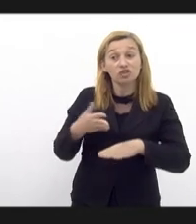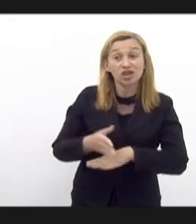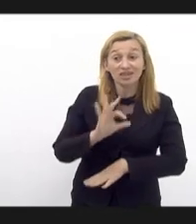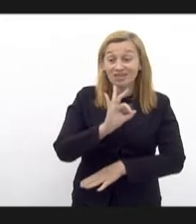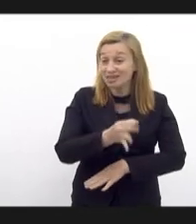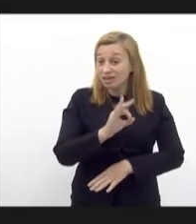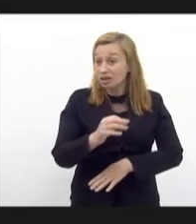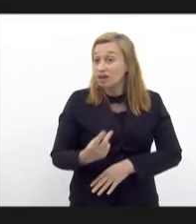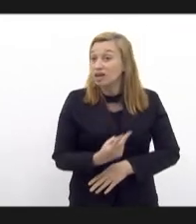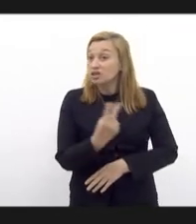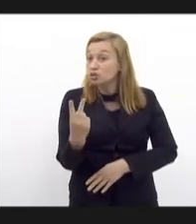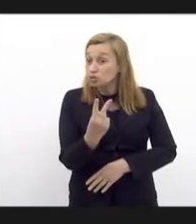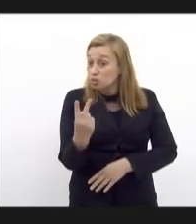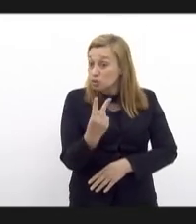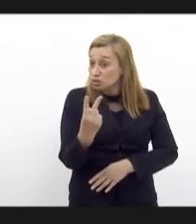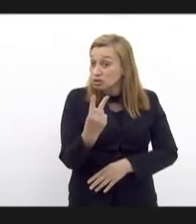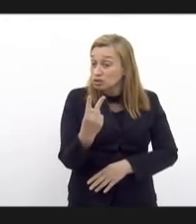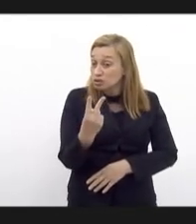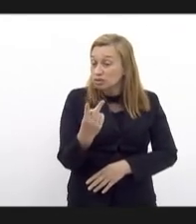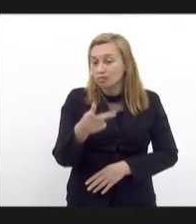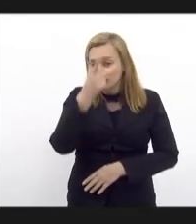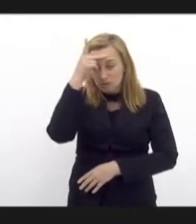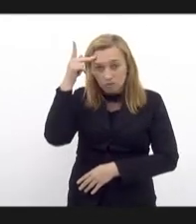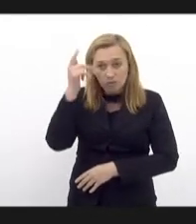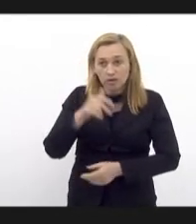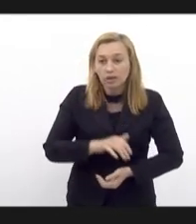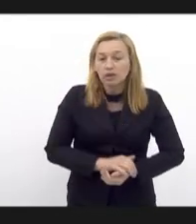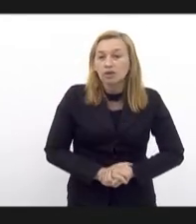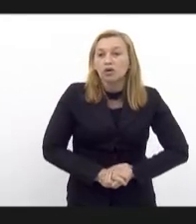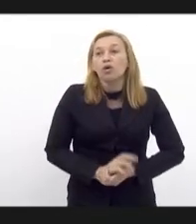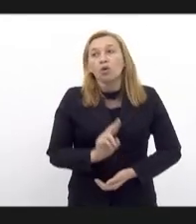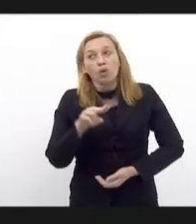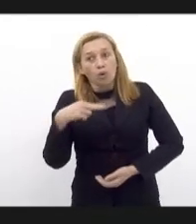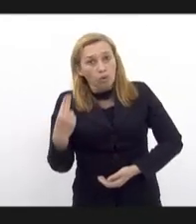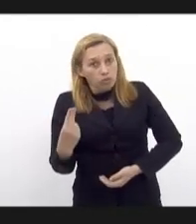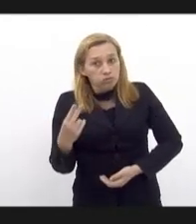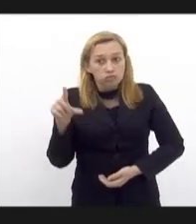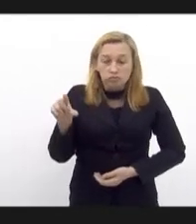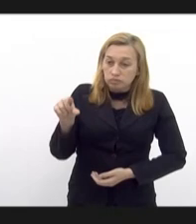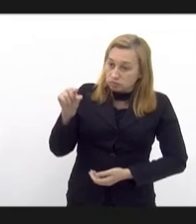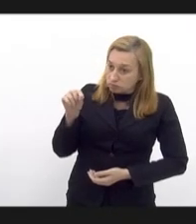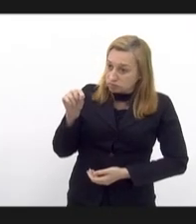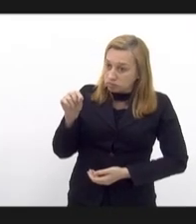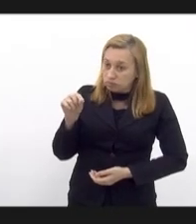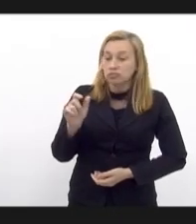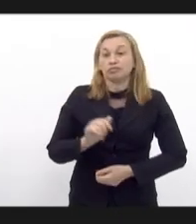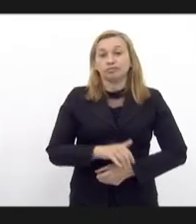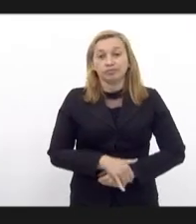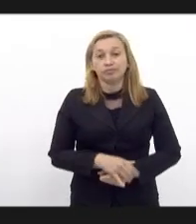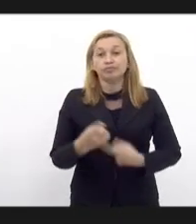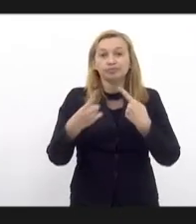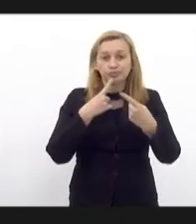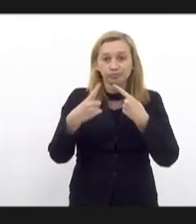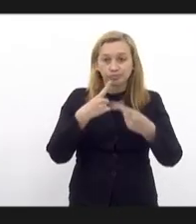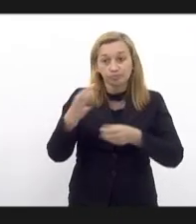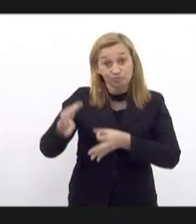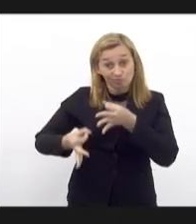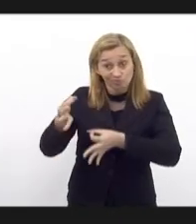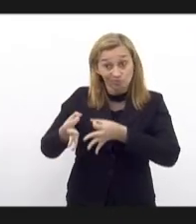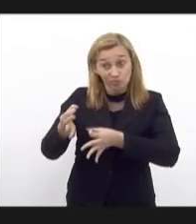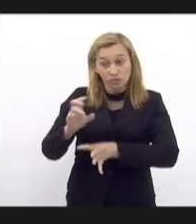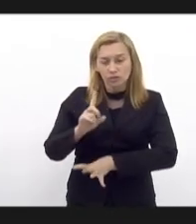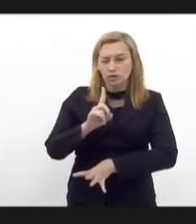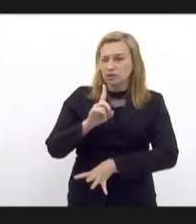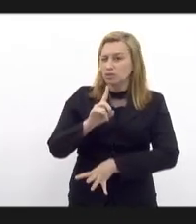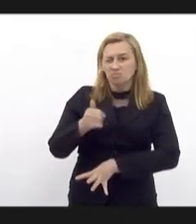exatamente essas duas figuras. Não adianta. Ou optar pela questão da discussão judicial, que talvez não seja